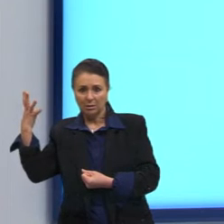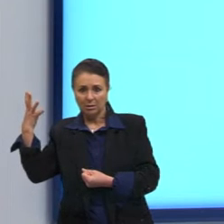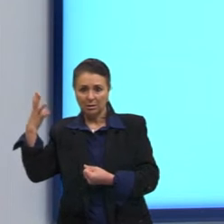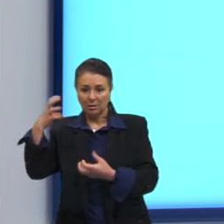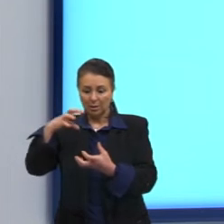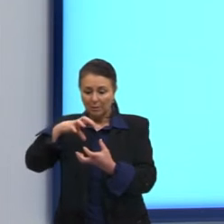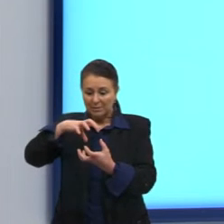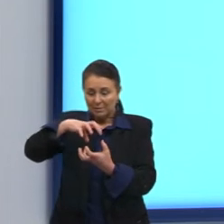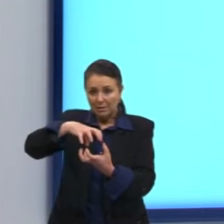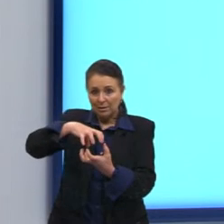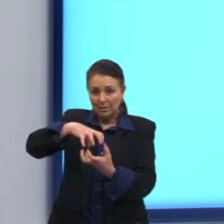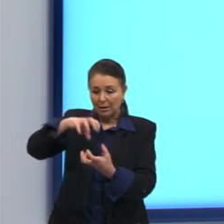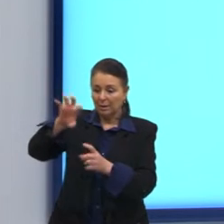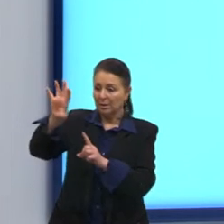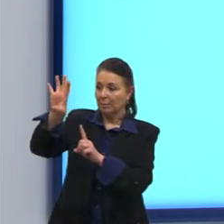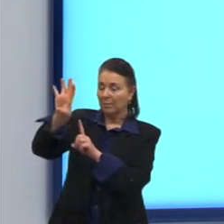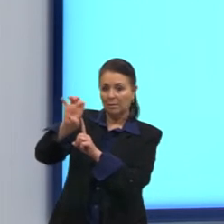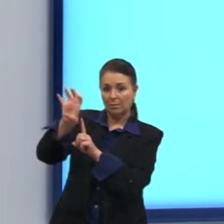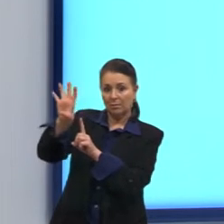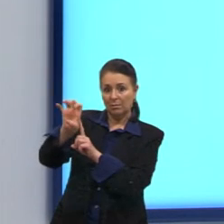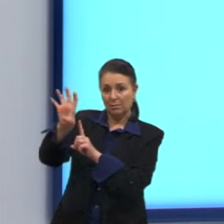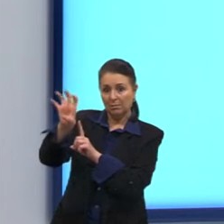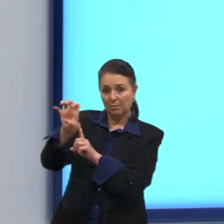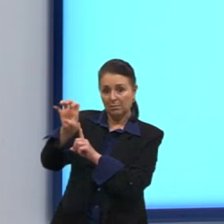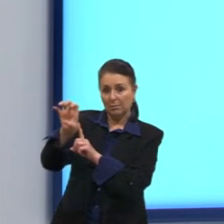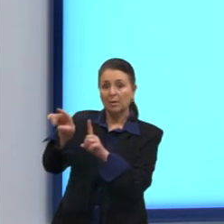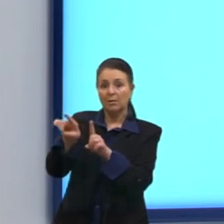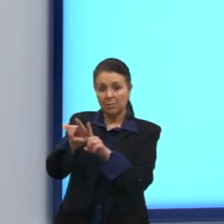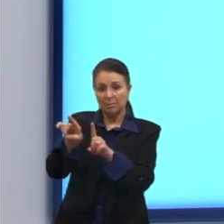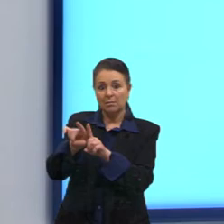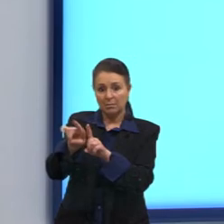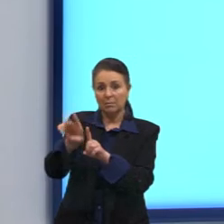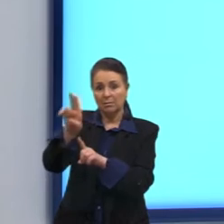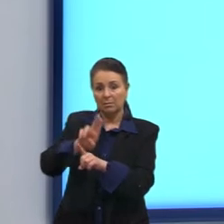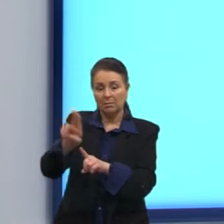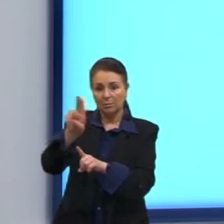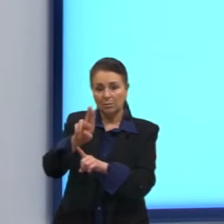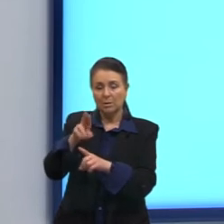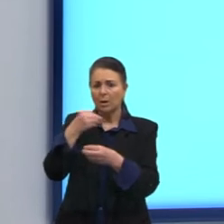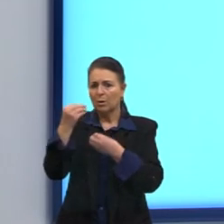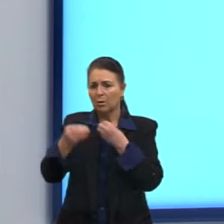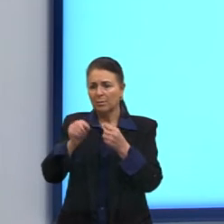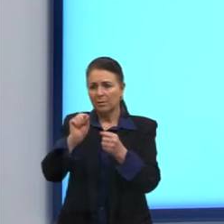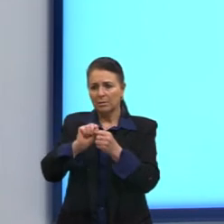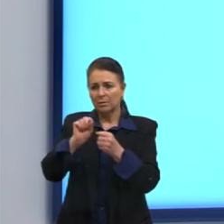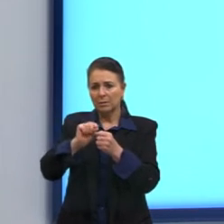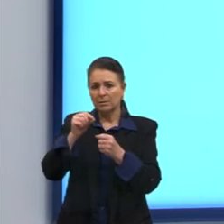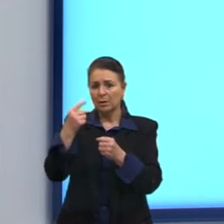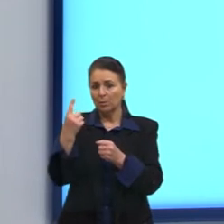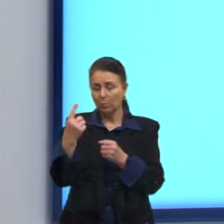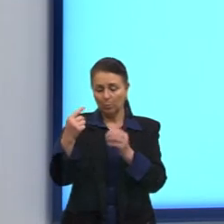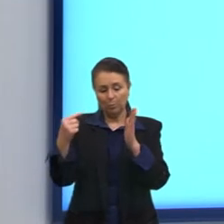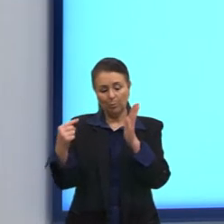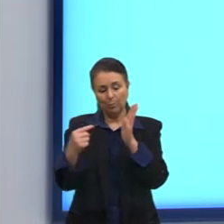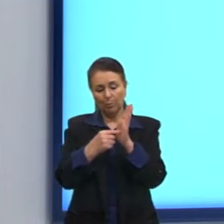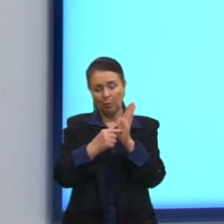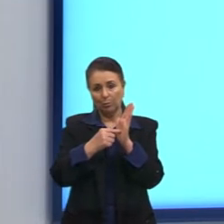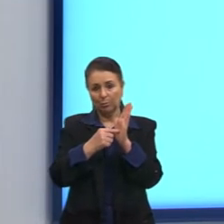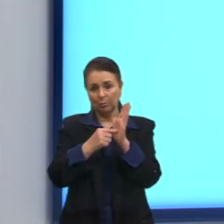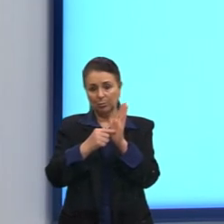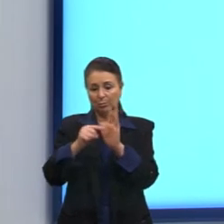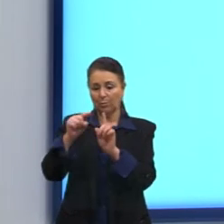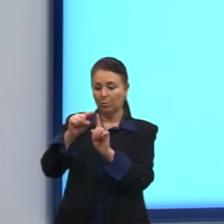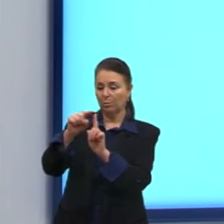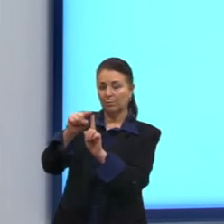nosso sinal Wi-Fi, ele também é em forma de uma onda esférica. Então, como que a gente faz, né? A gente tem um ponto inicial, somente